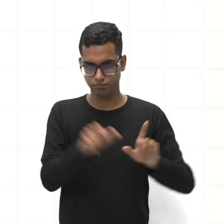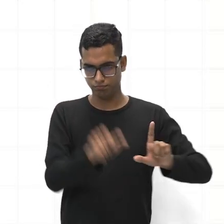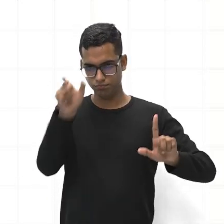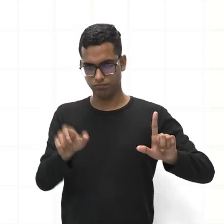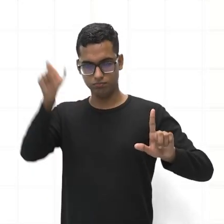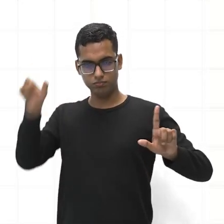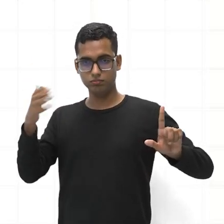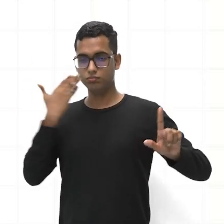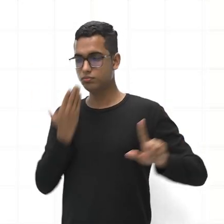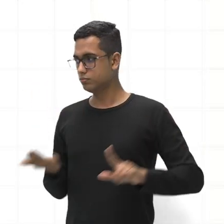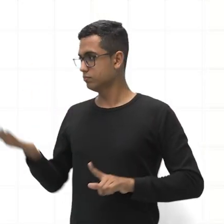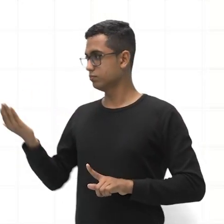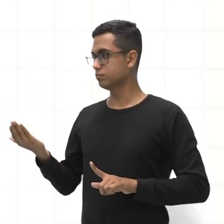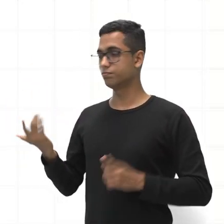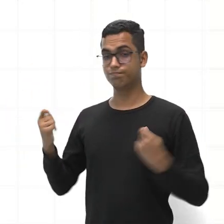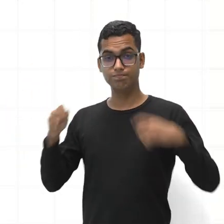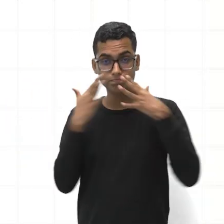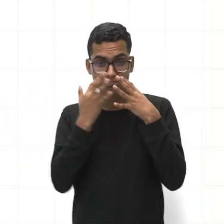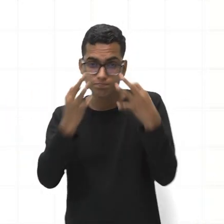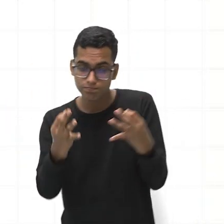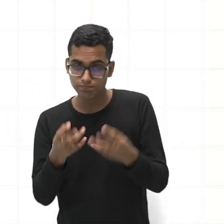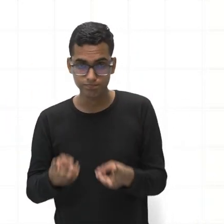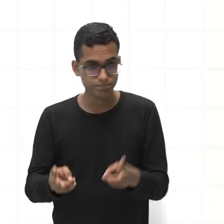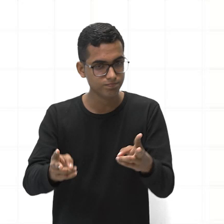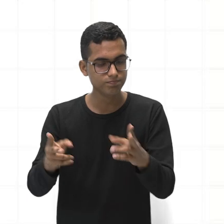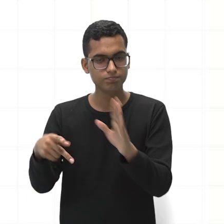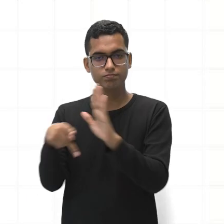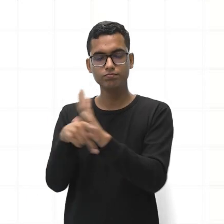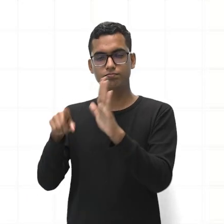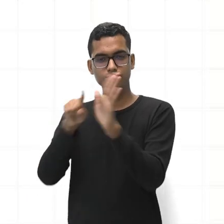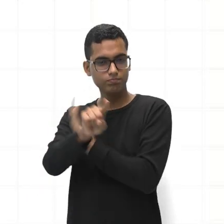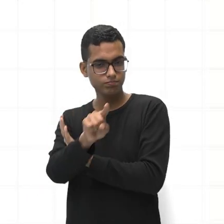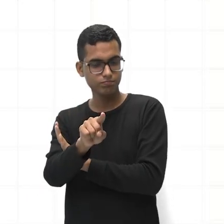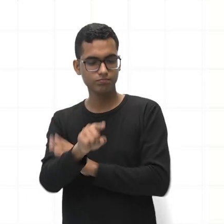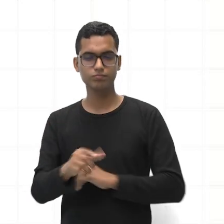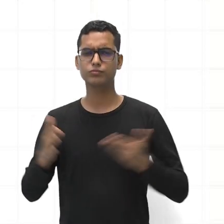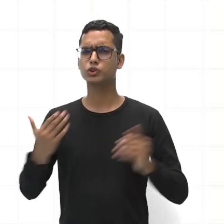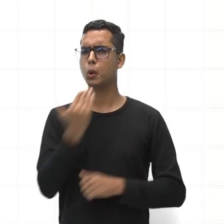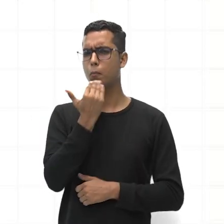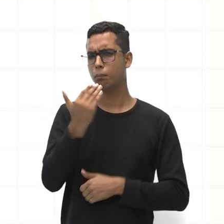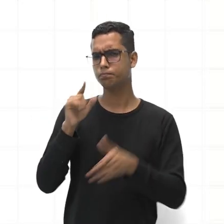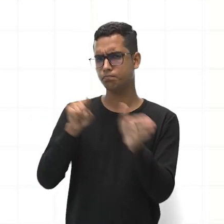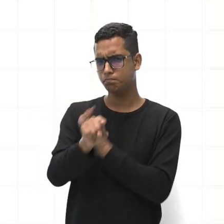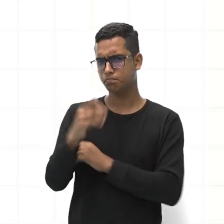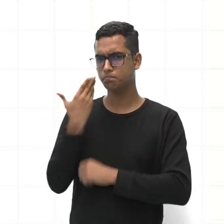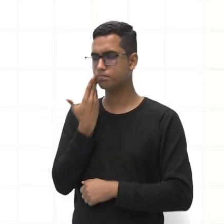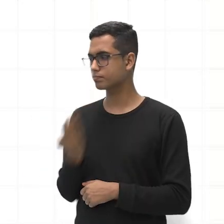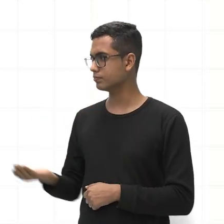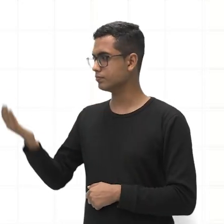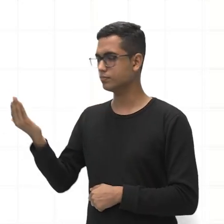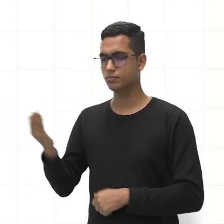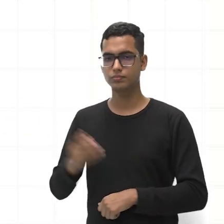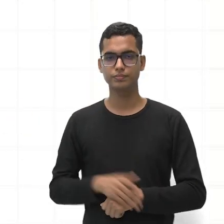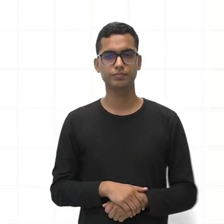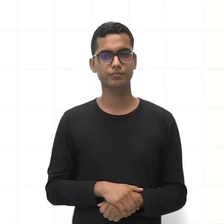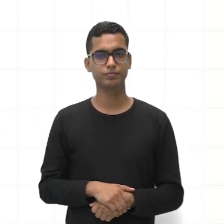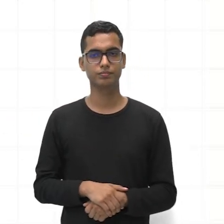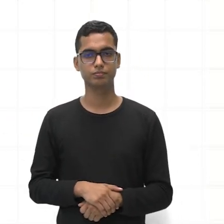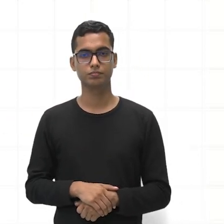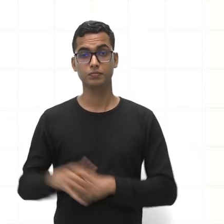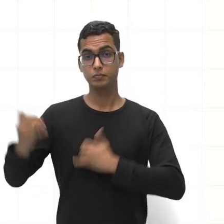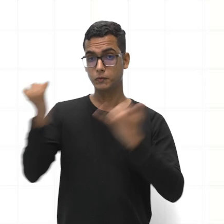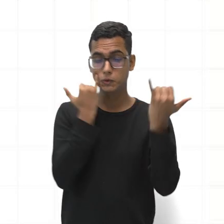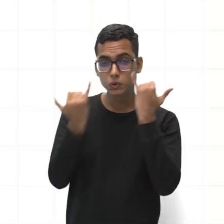Então, devemos prestar muita atenção no comando da nossa questão. O que diz o comando da nossa questão? Diz o seguinte: com base